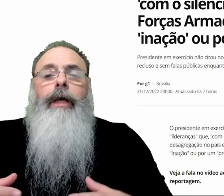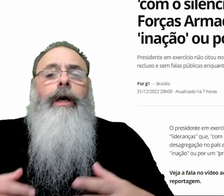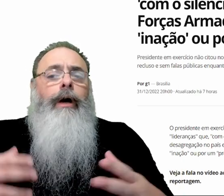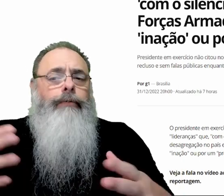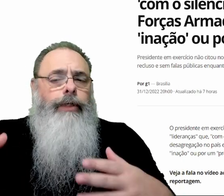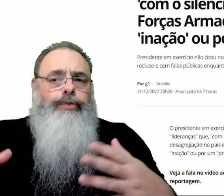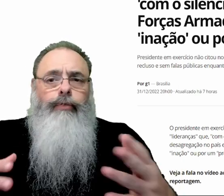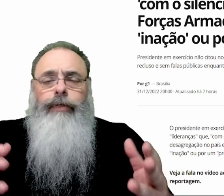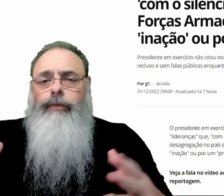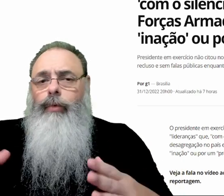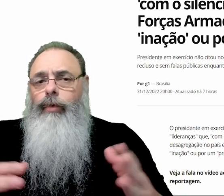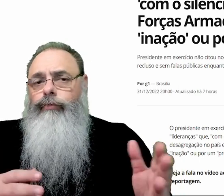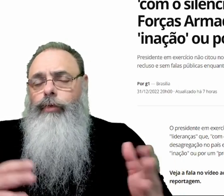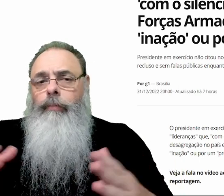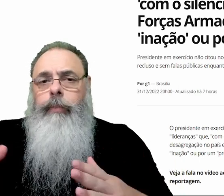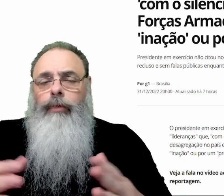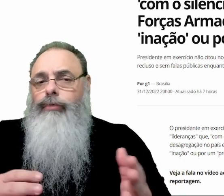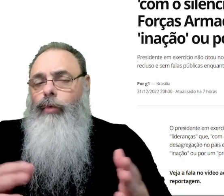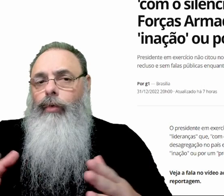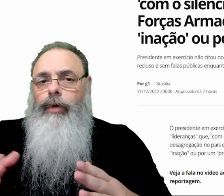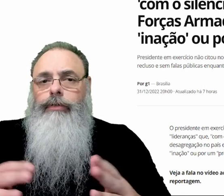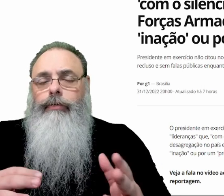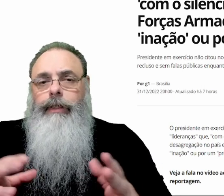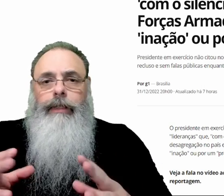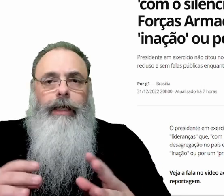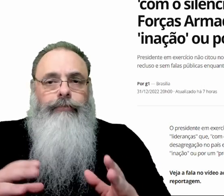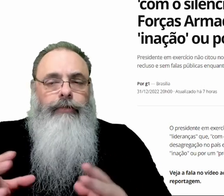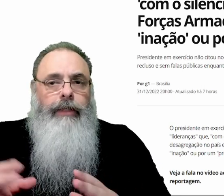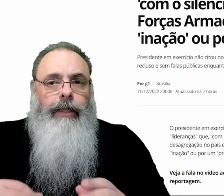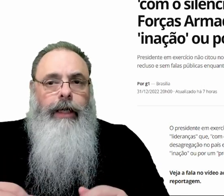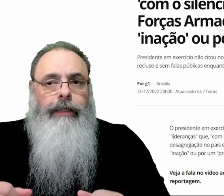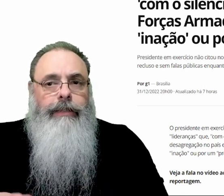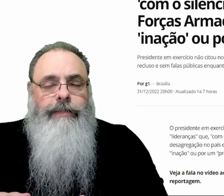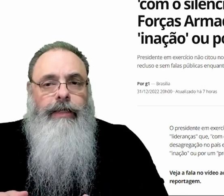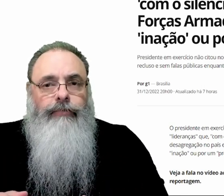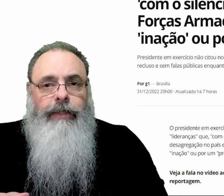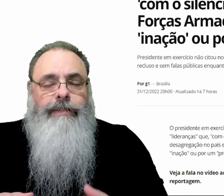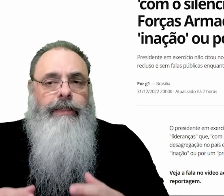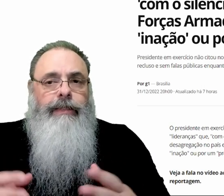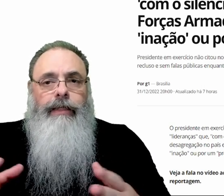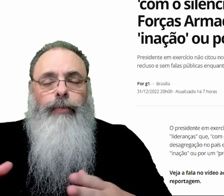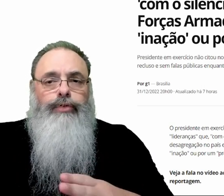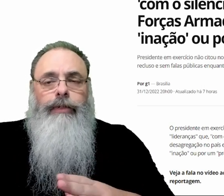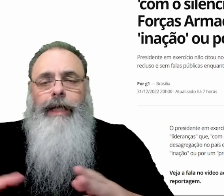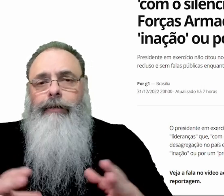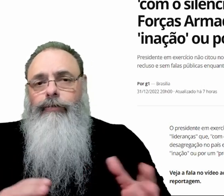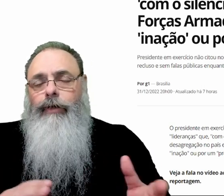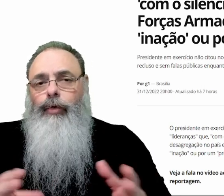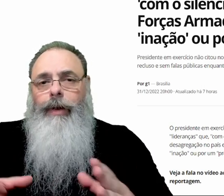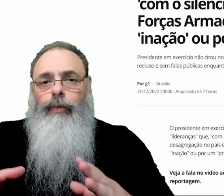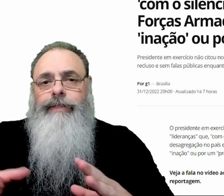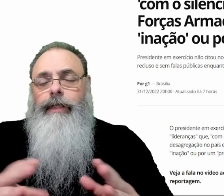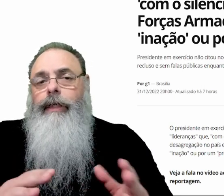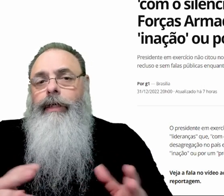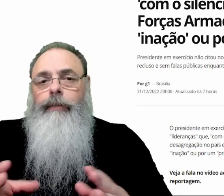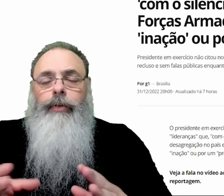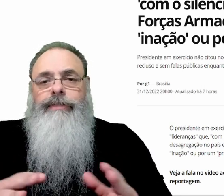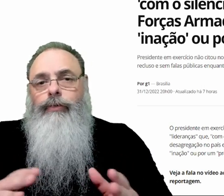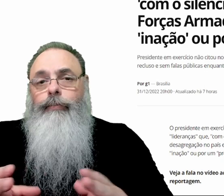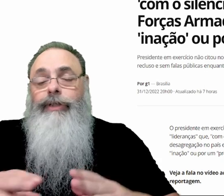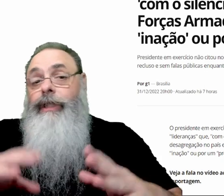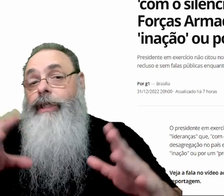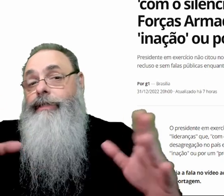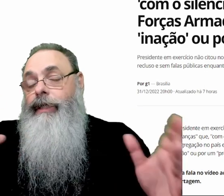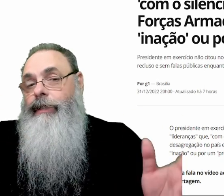ele, durante o governo houve um ponto ou outro em que havia ali desavença entre ele e Bolsonaro, ele falou uma coisa que